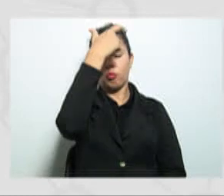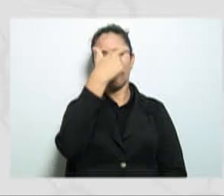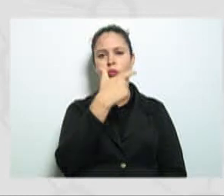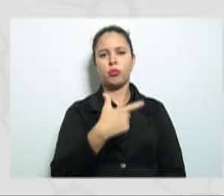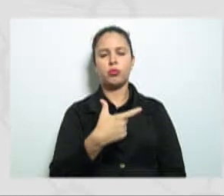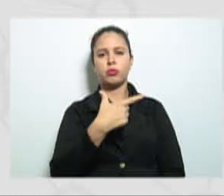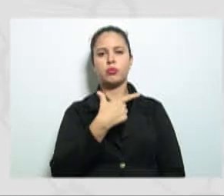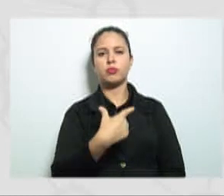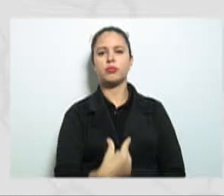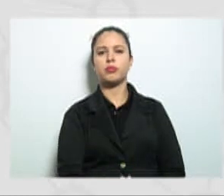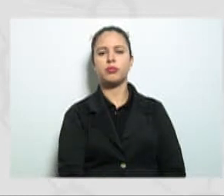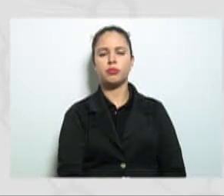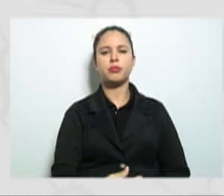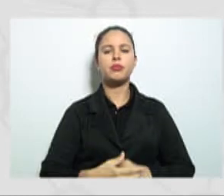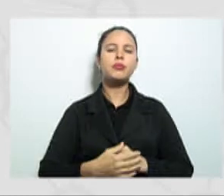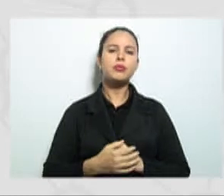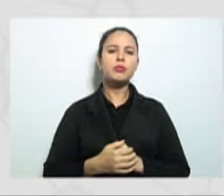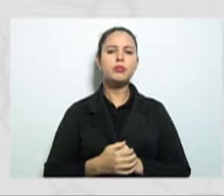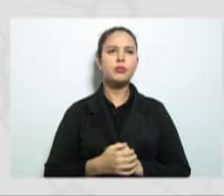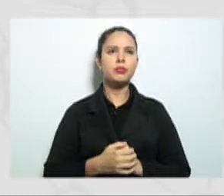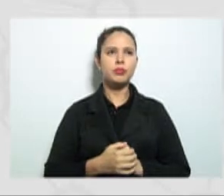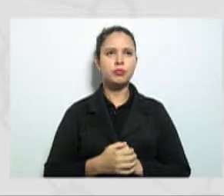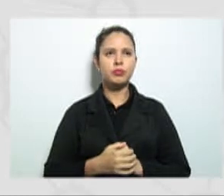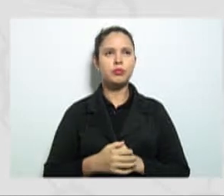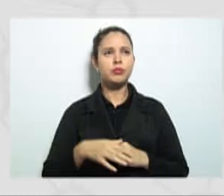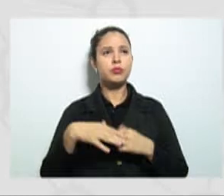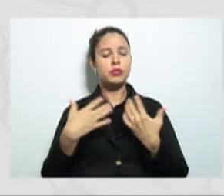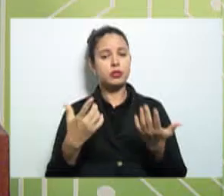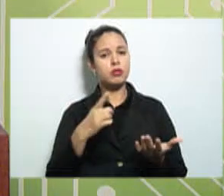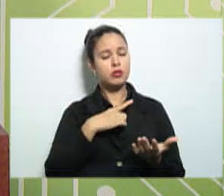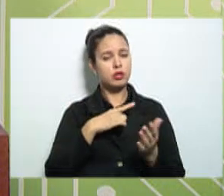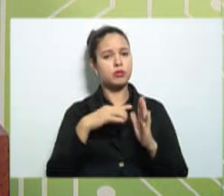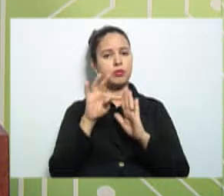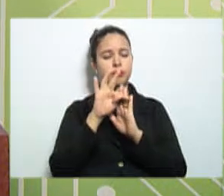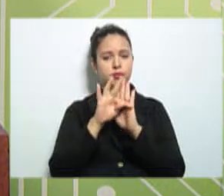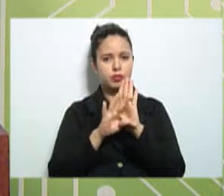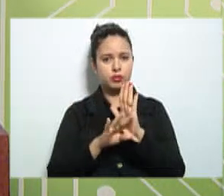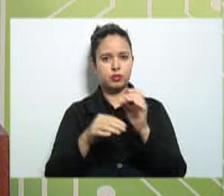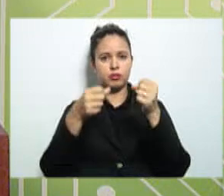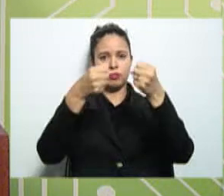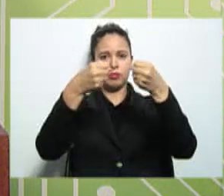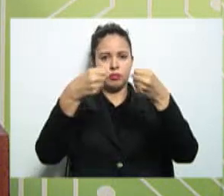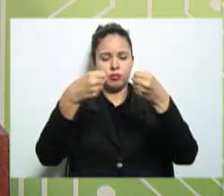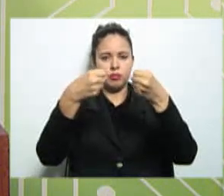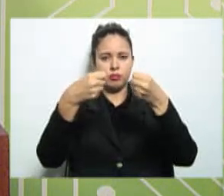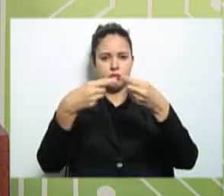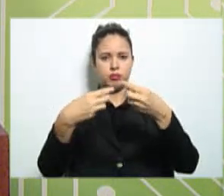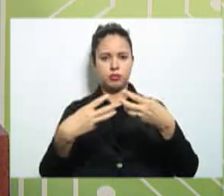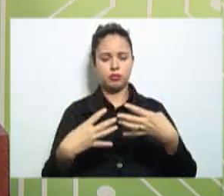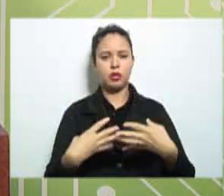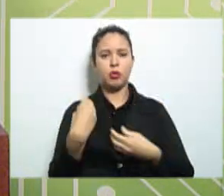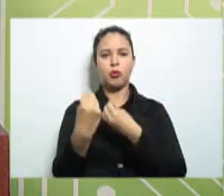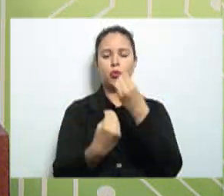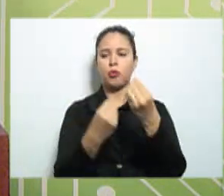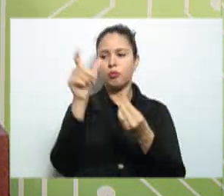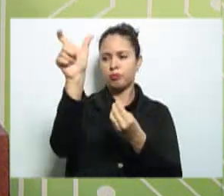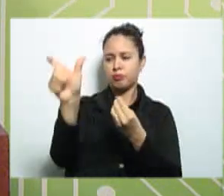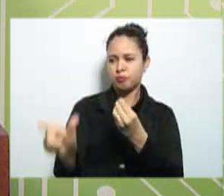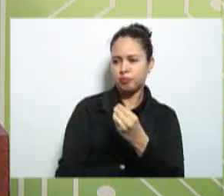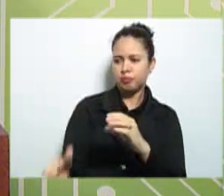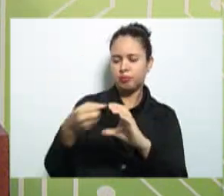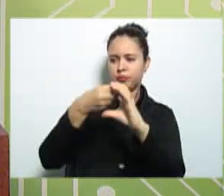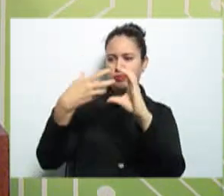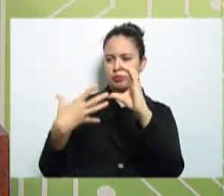ao substantivo rosto. Então, nós vamos fazer um texto descritivo quando nós queremos dizer como é alguém, como é